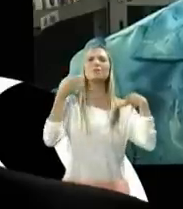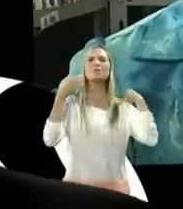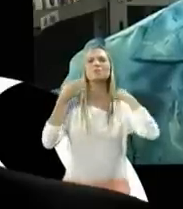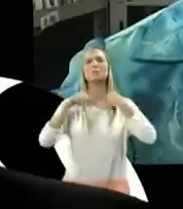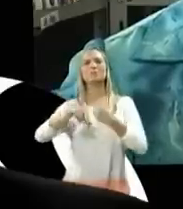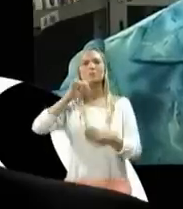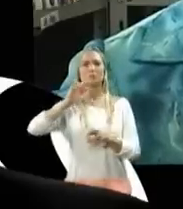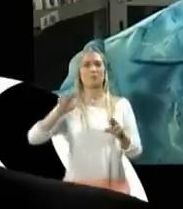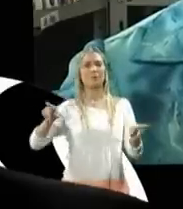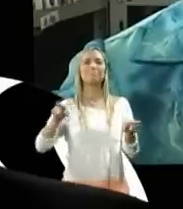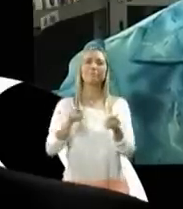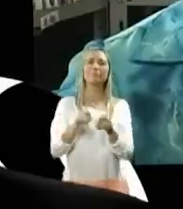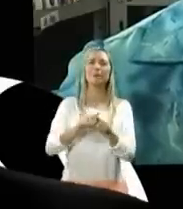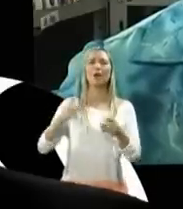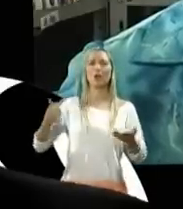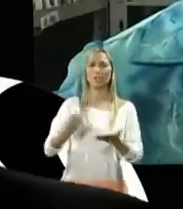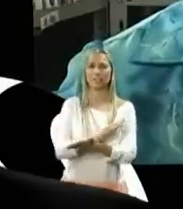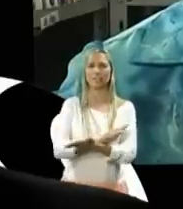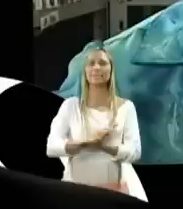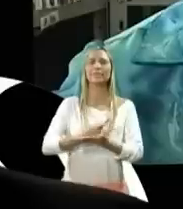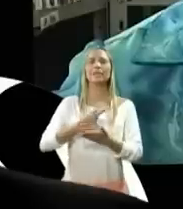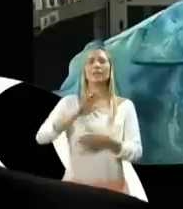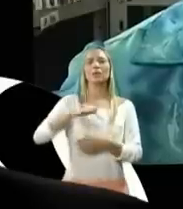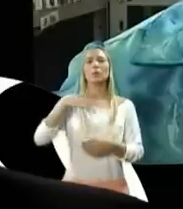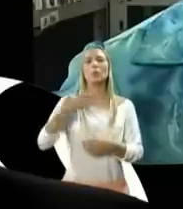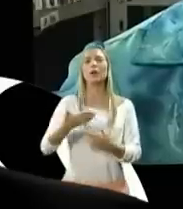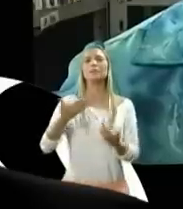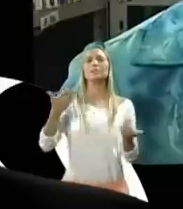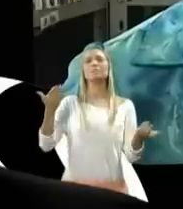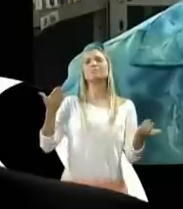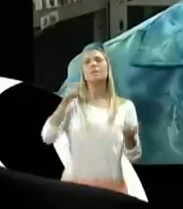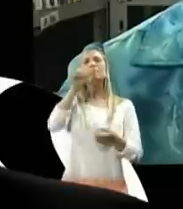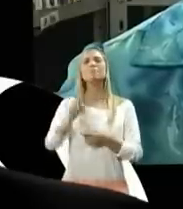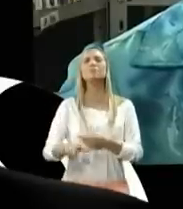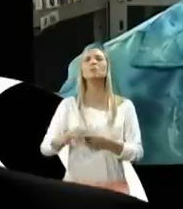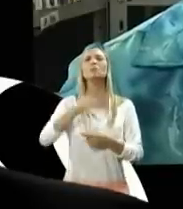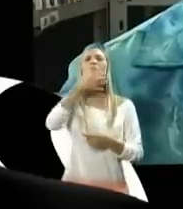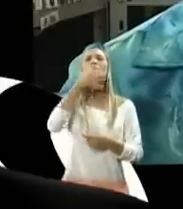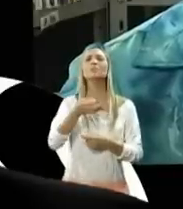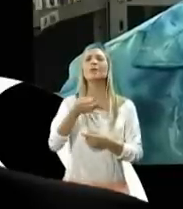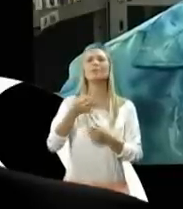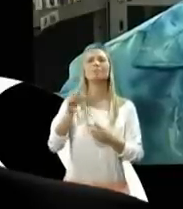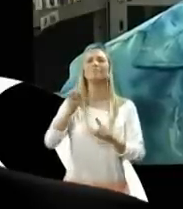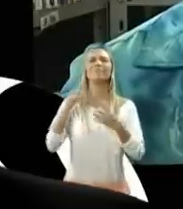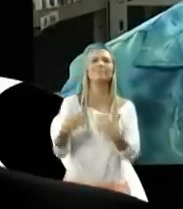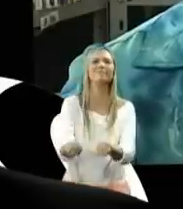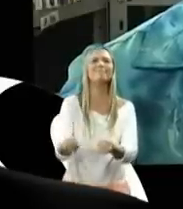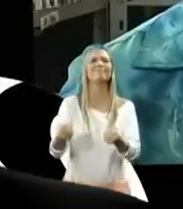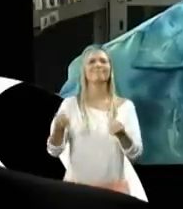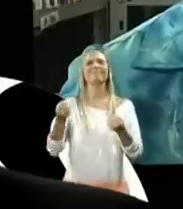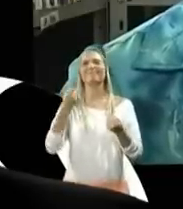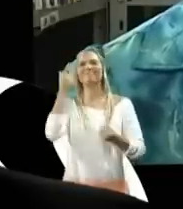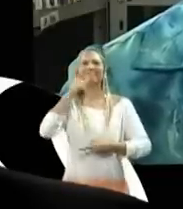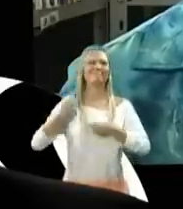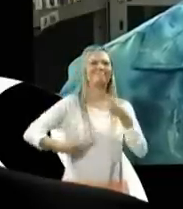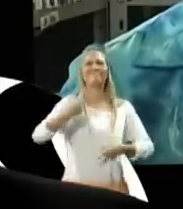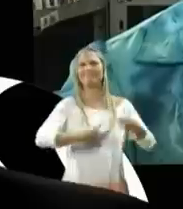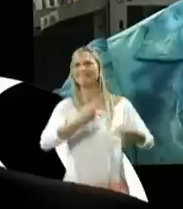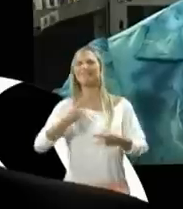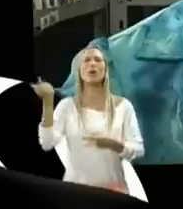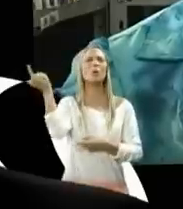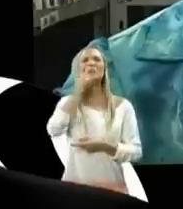E ocorre quando diminui a capacidade de argumentação dos indivíduos, de resolver os